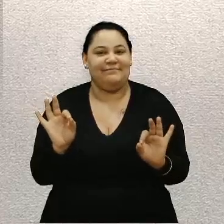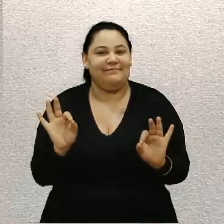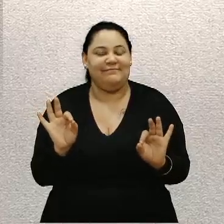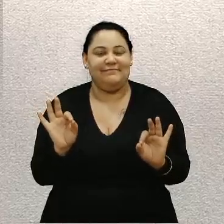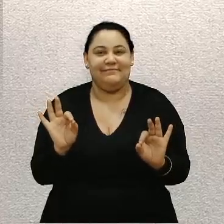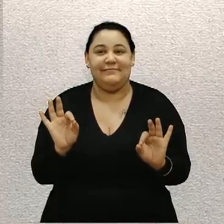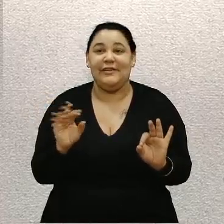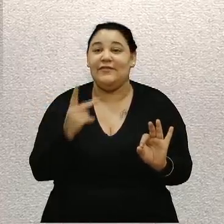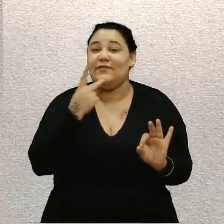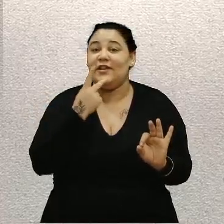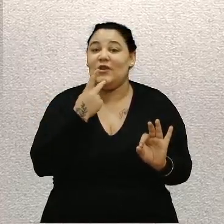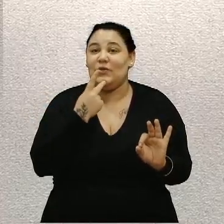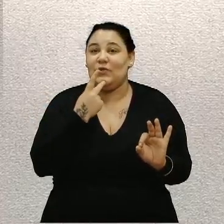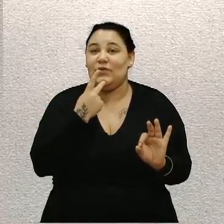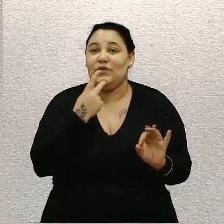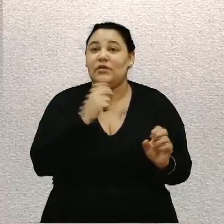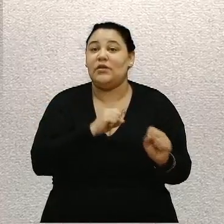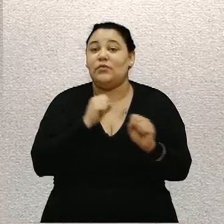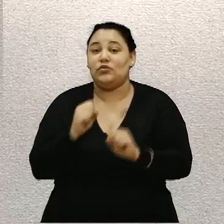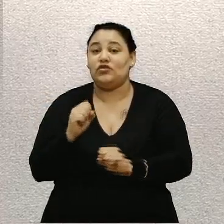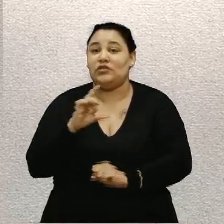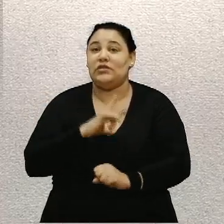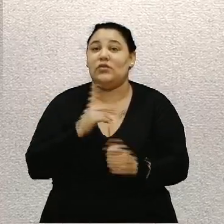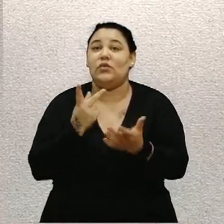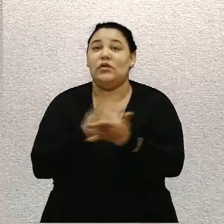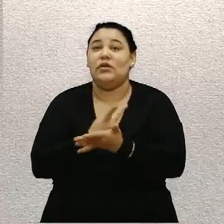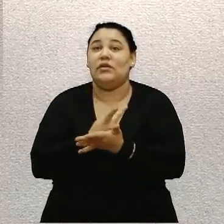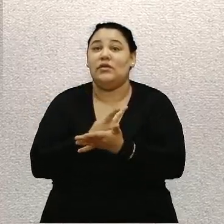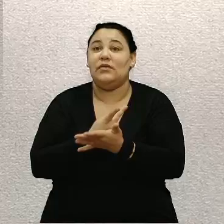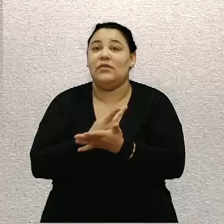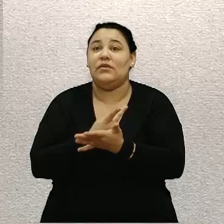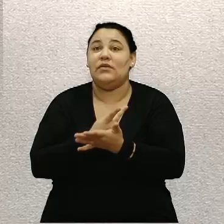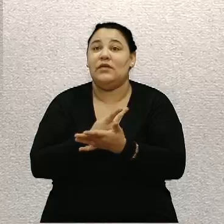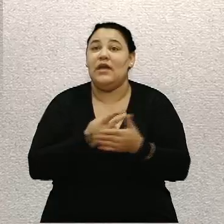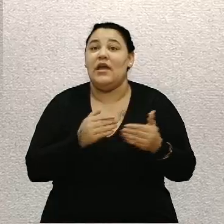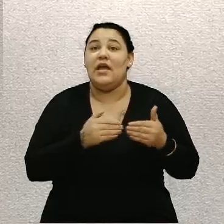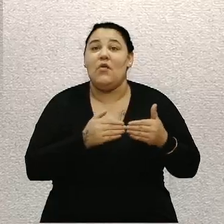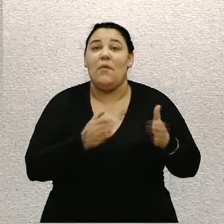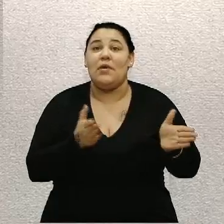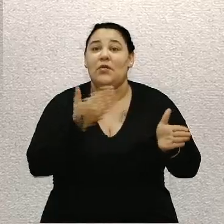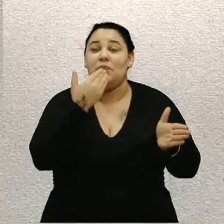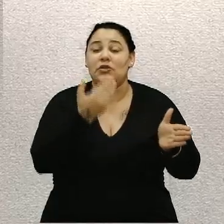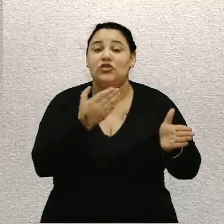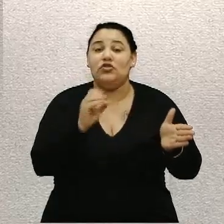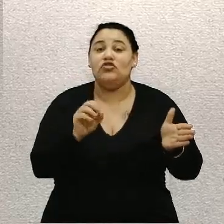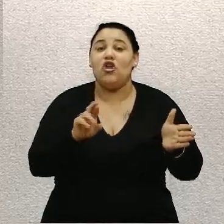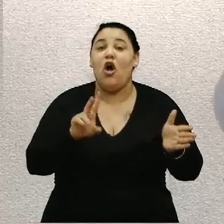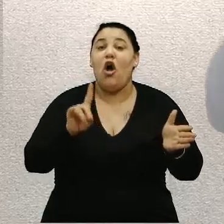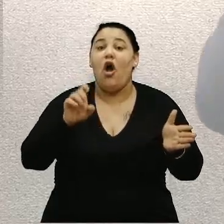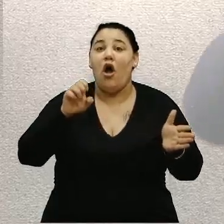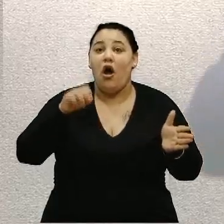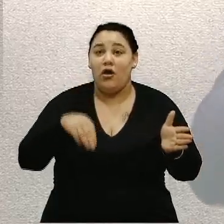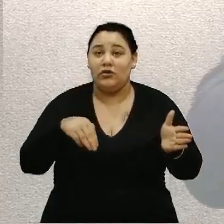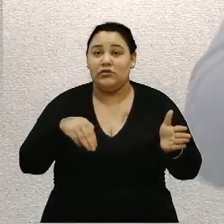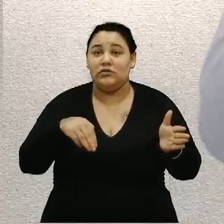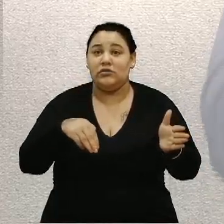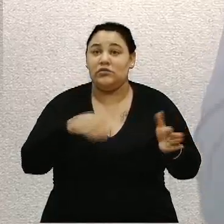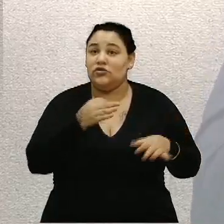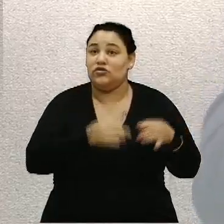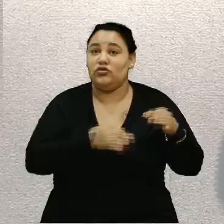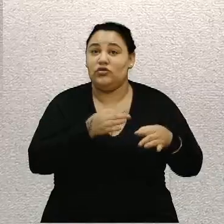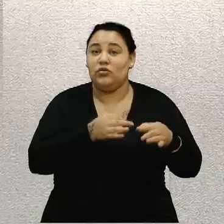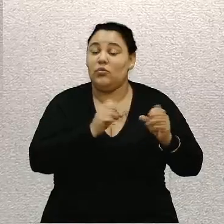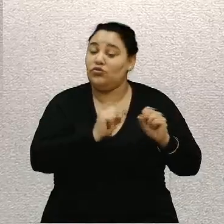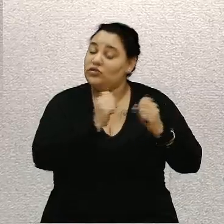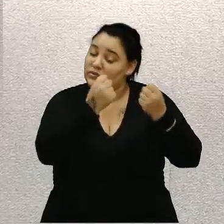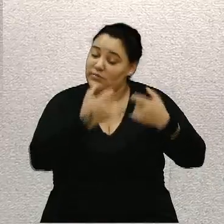disse que podia ter um erro. Eu apenas abri uma questão de ordem que talvez o jurídico deveria ter dado um esclarecimento